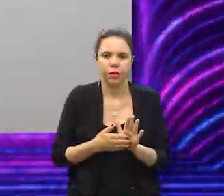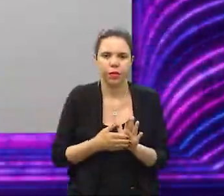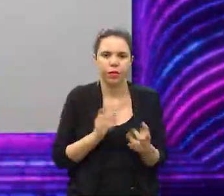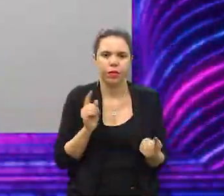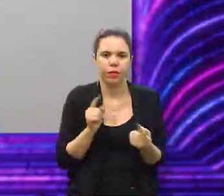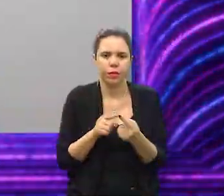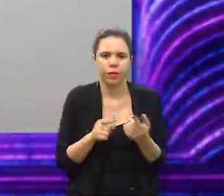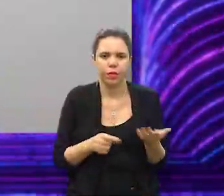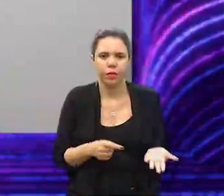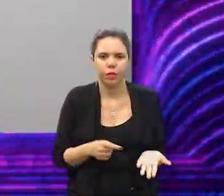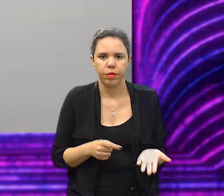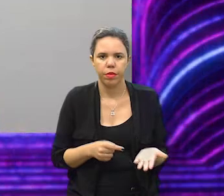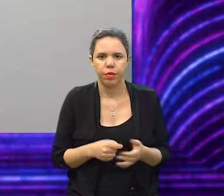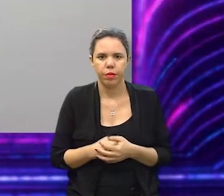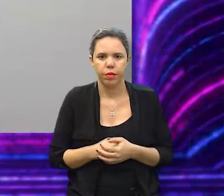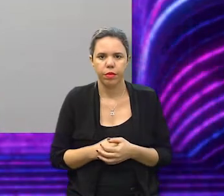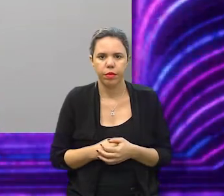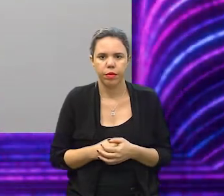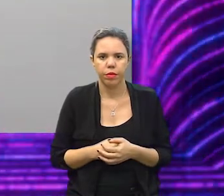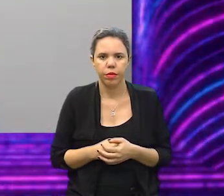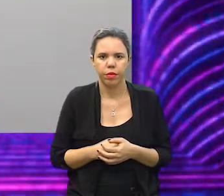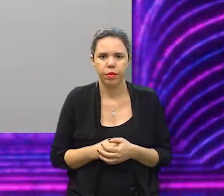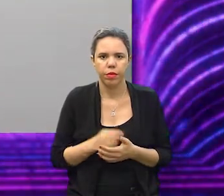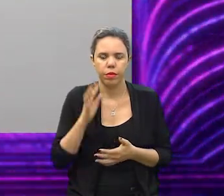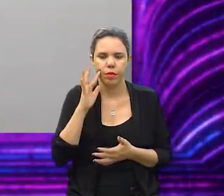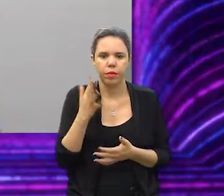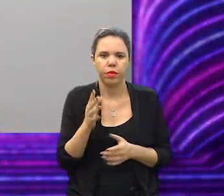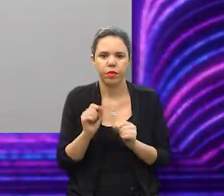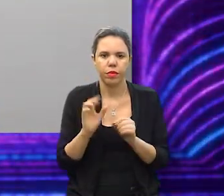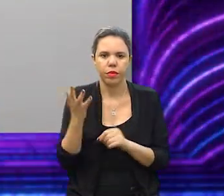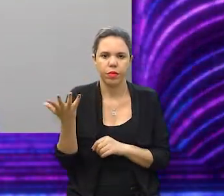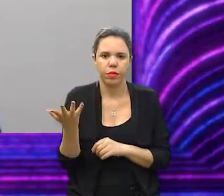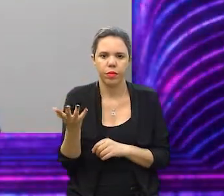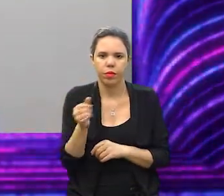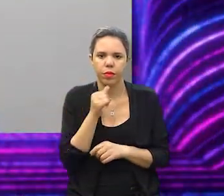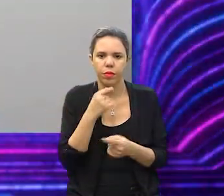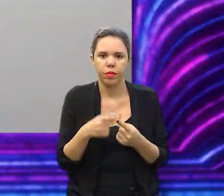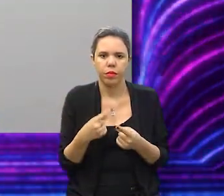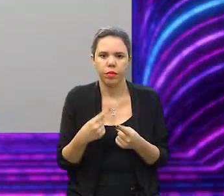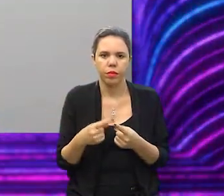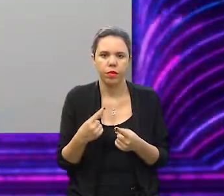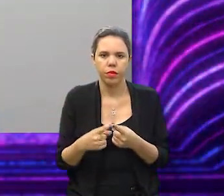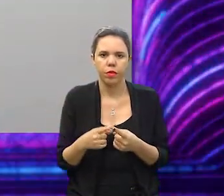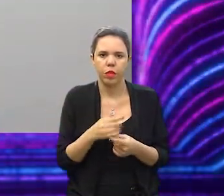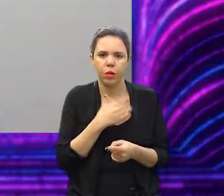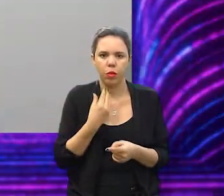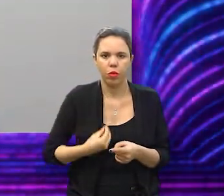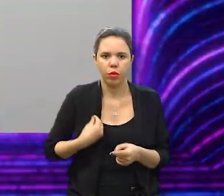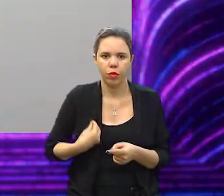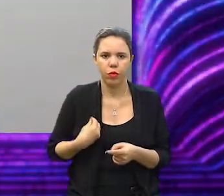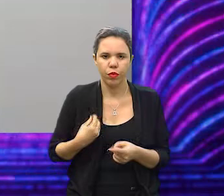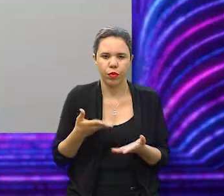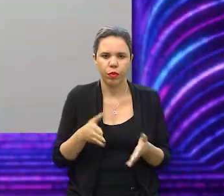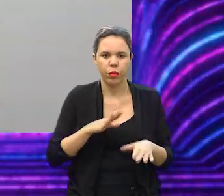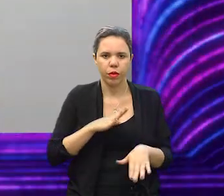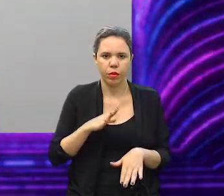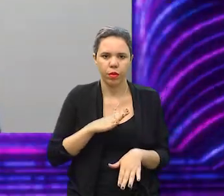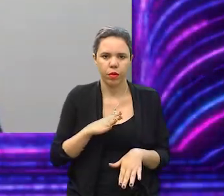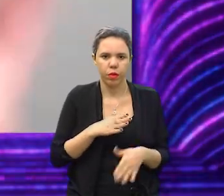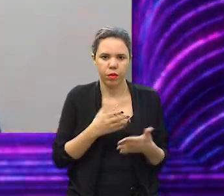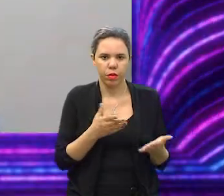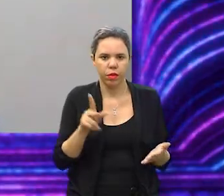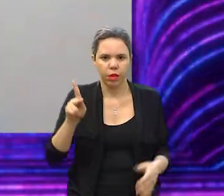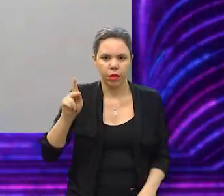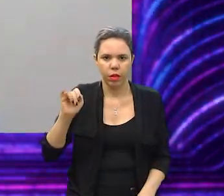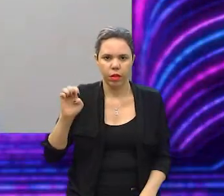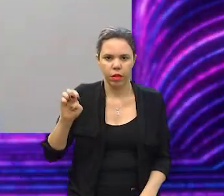missão. E a missão é desvendar aí o que aconteceu, por que esses mortos-vivos estão ali na cidade de Kimbar. Então, eles